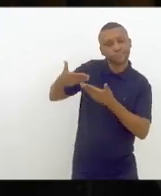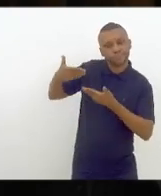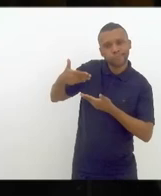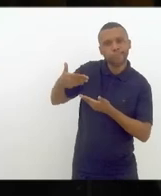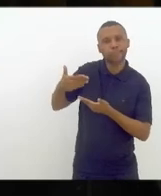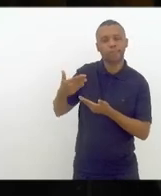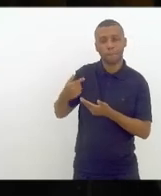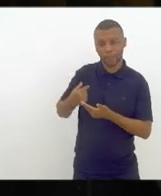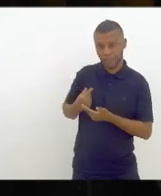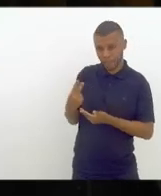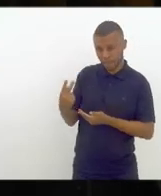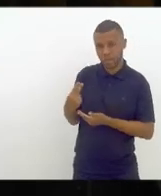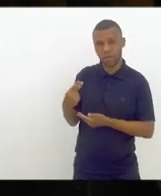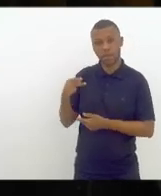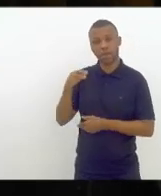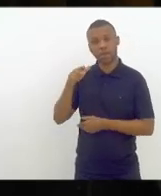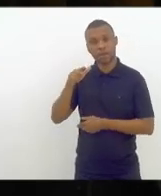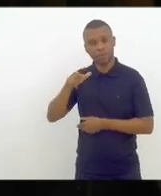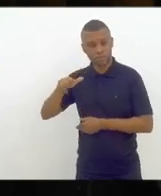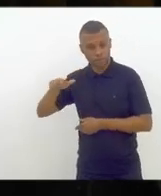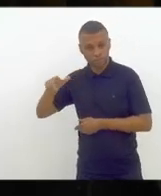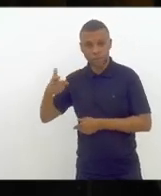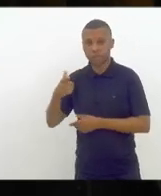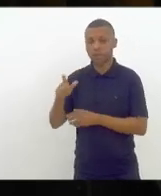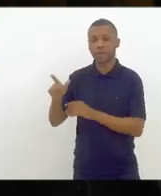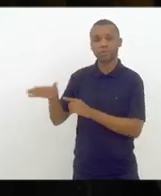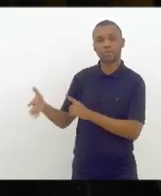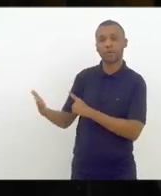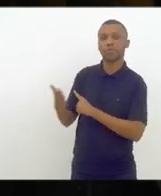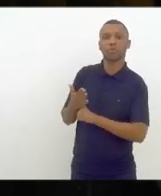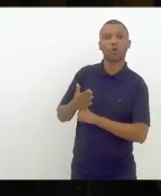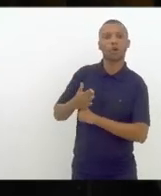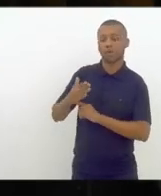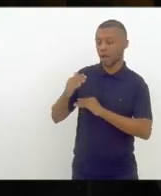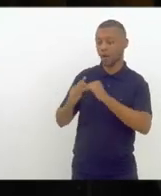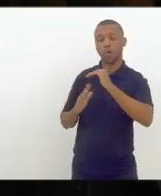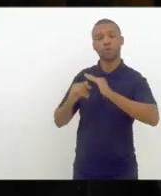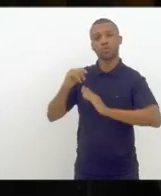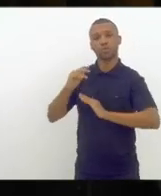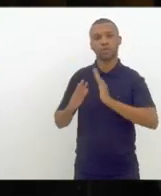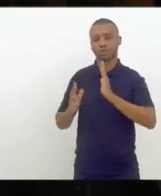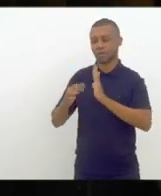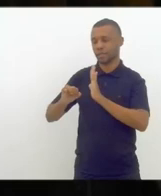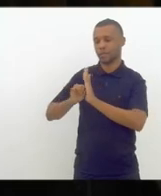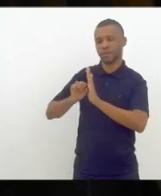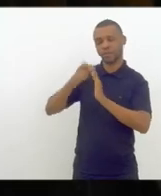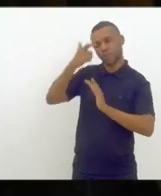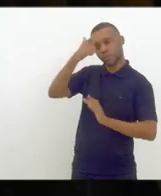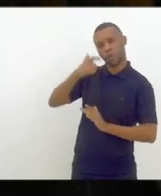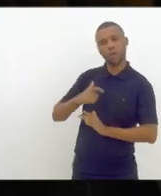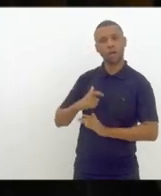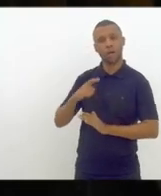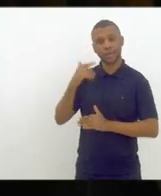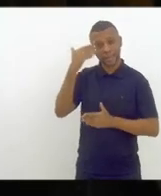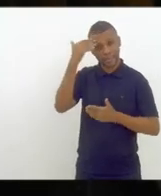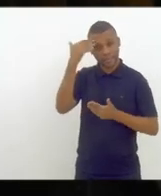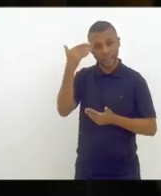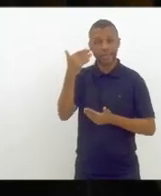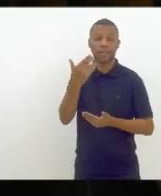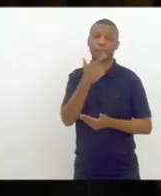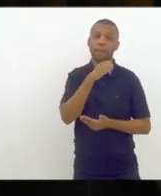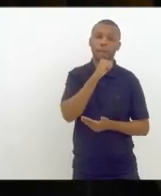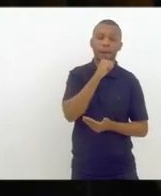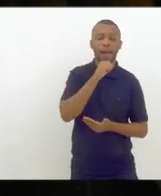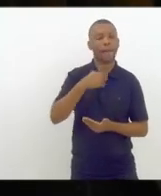irmão, que forjou o nosso caráter, e eu sou quem eu sou graças a meus pais. Meu filho